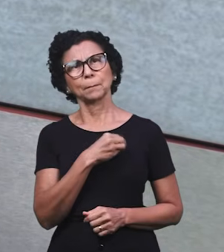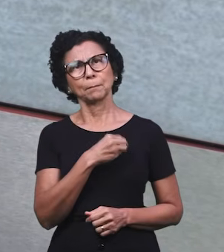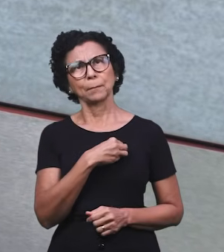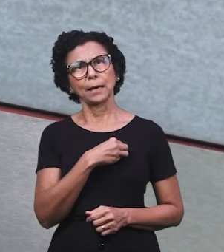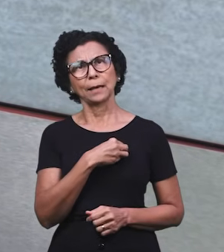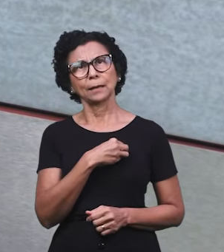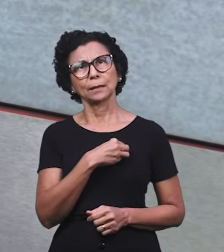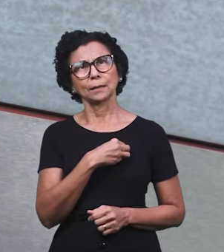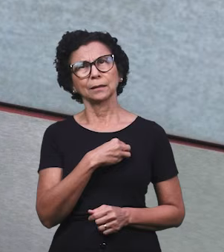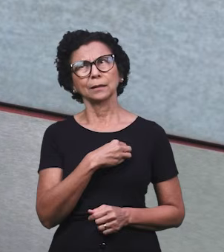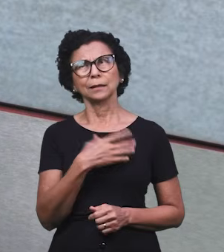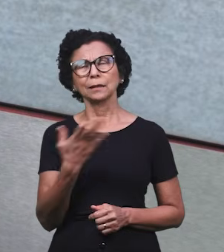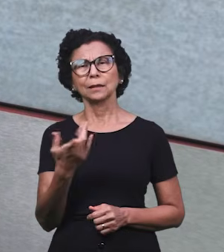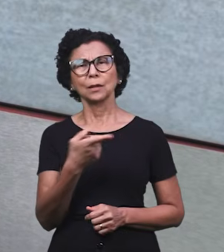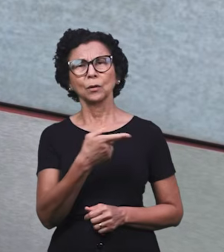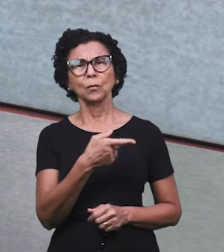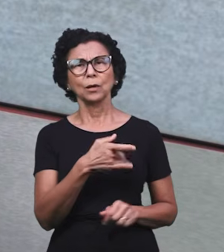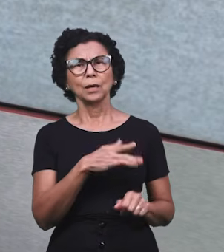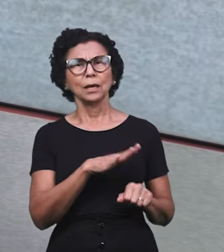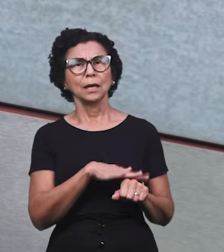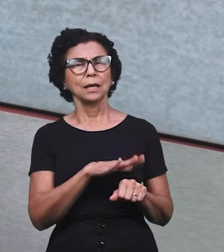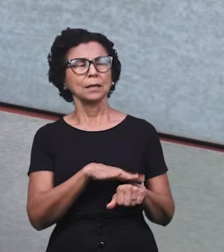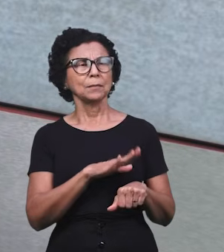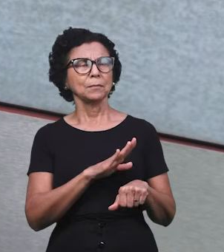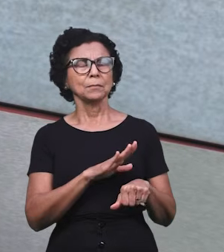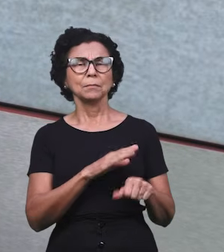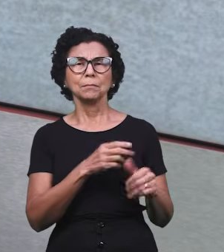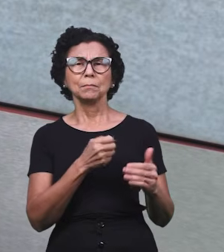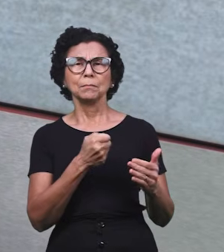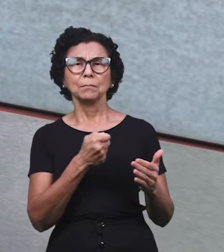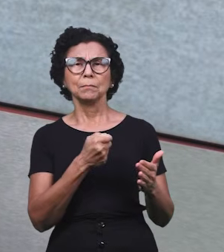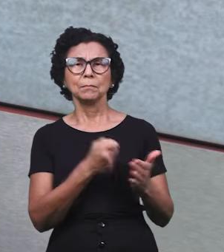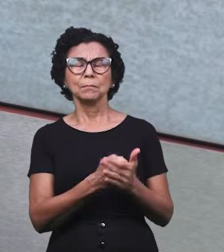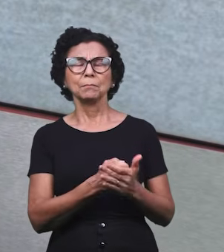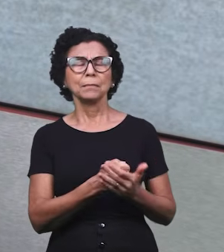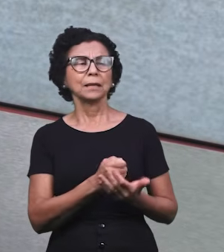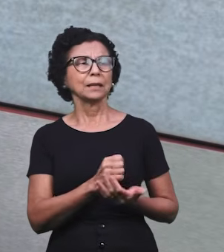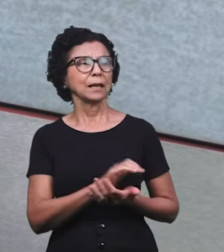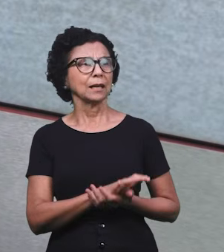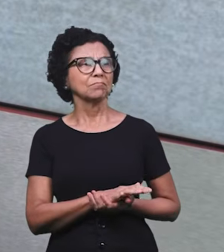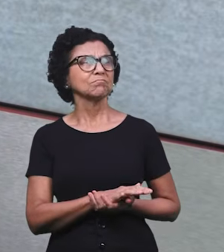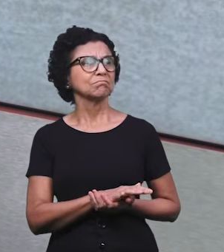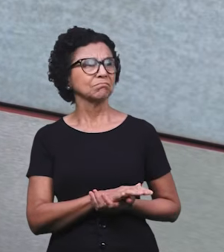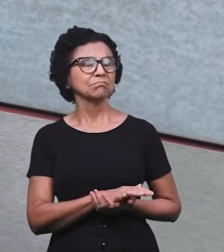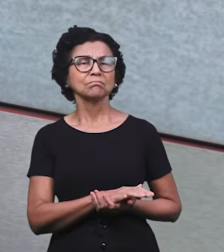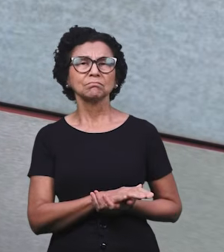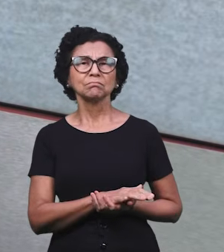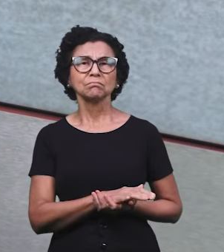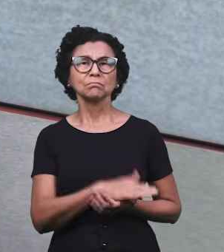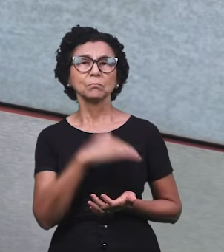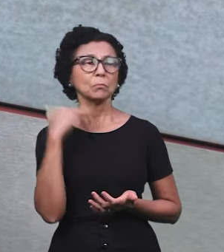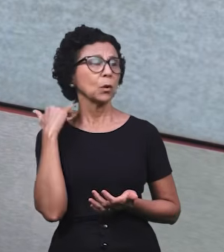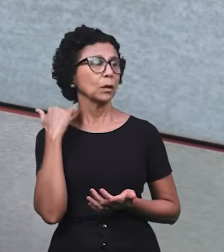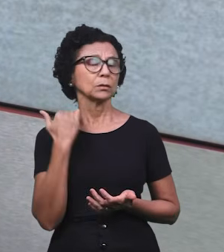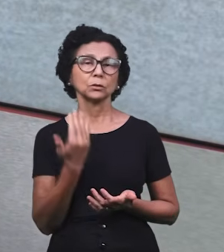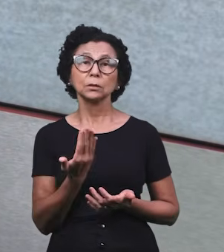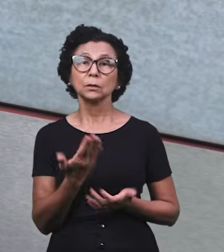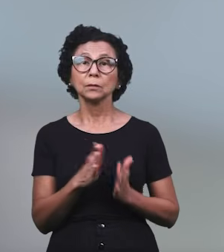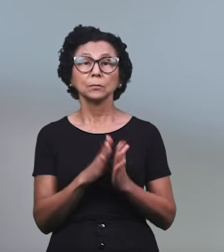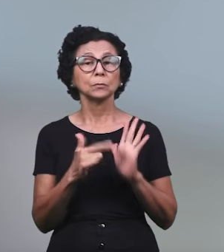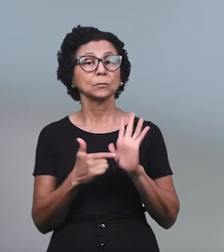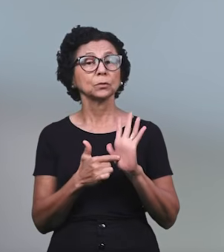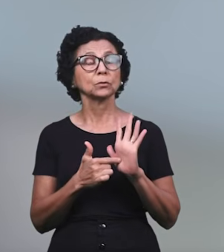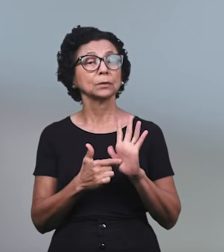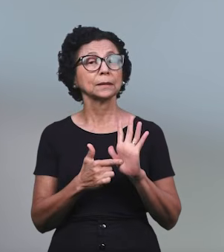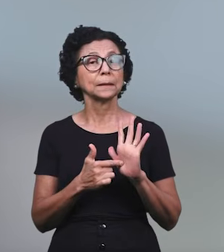que pagar o preço do pecado dele com a sua própria morte. Por quê? Porque está escrito isso também na Bíblia. Está escrito na